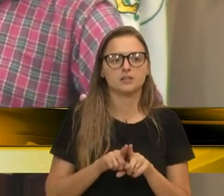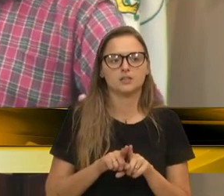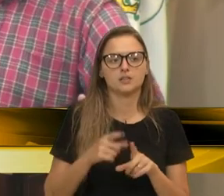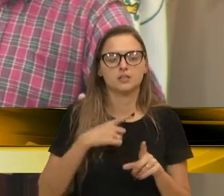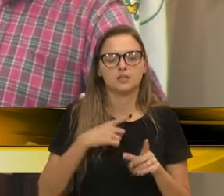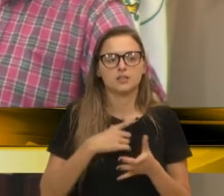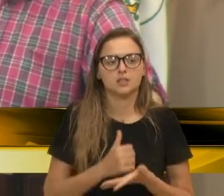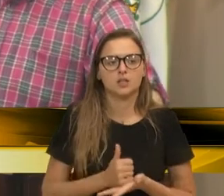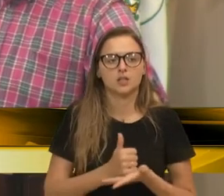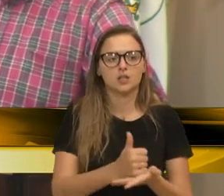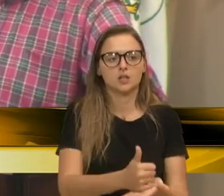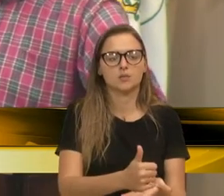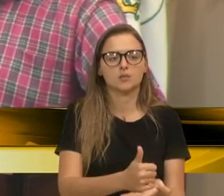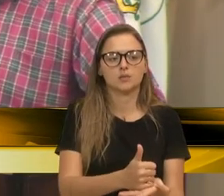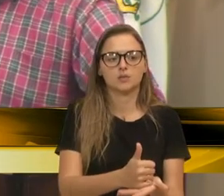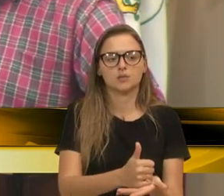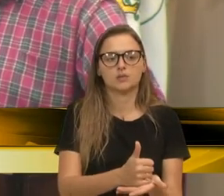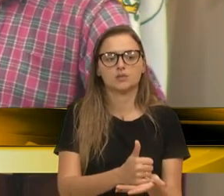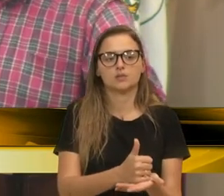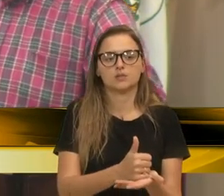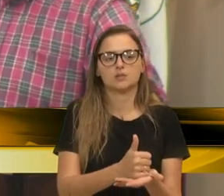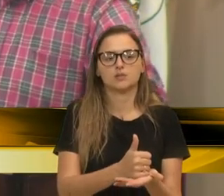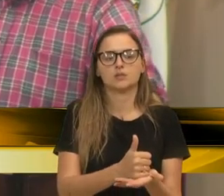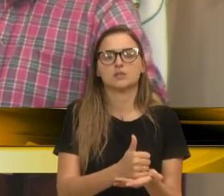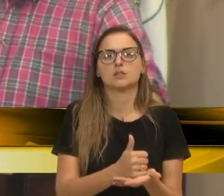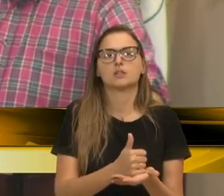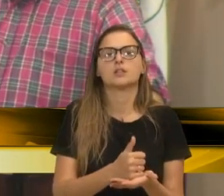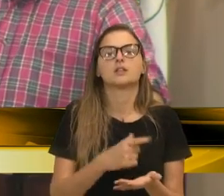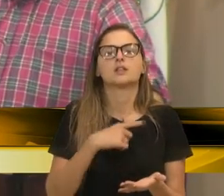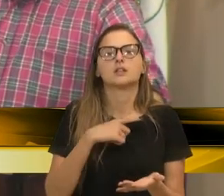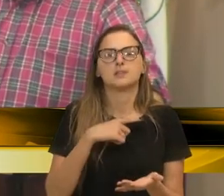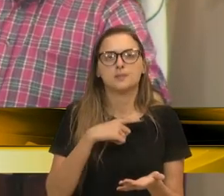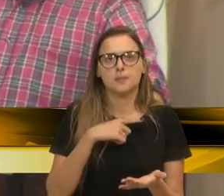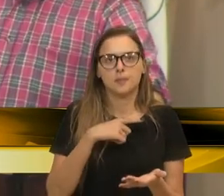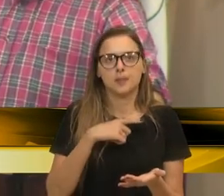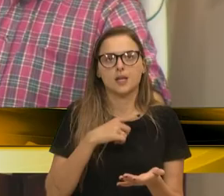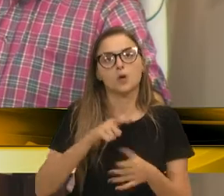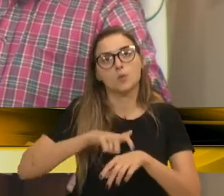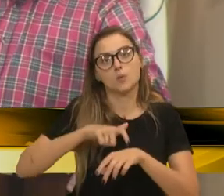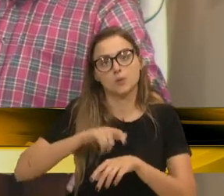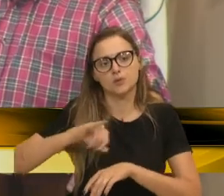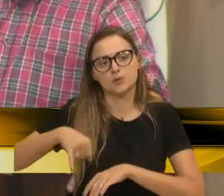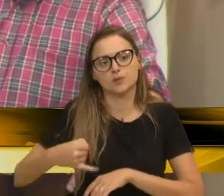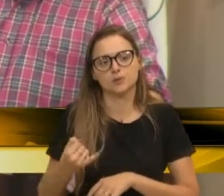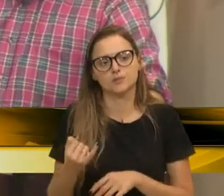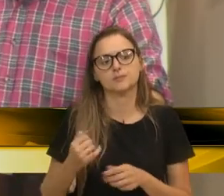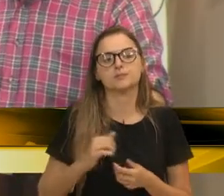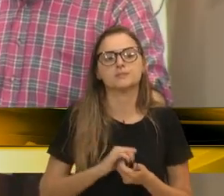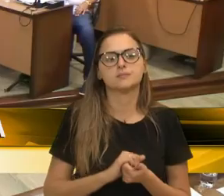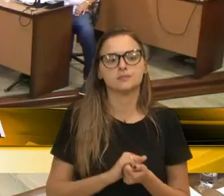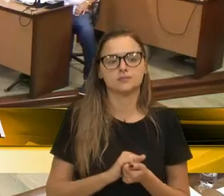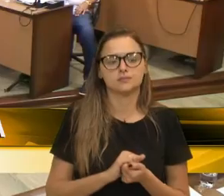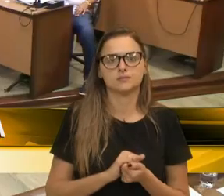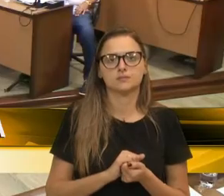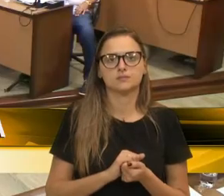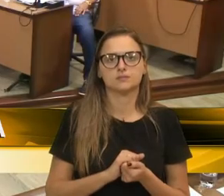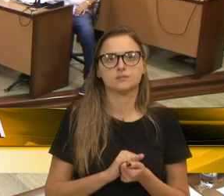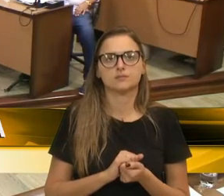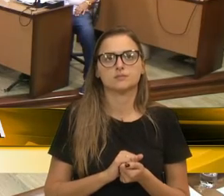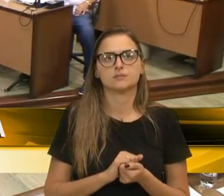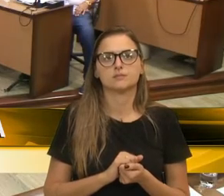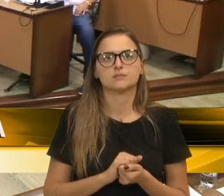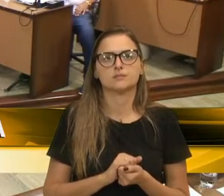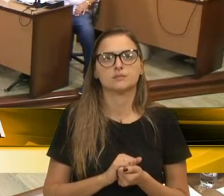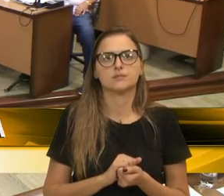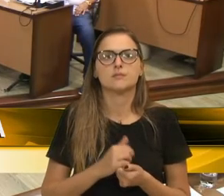frente ou não é o voto de cada vereador aqui, então, no momento oportuno. Vereador Frisso. Vereador Daneluz, eu